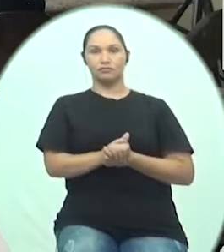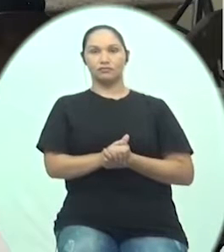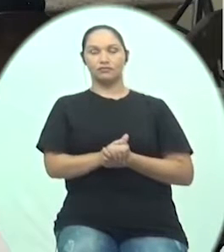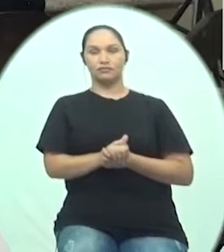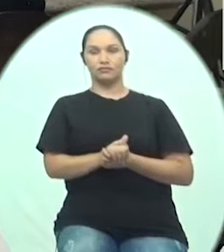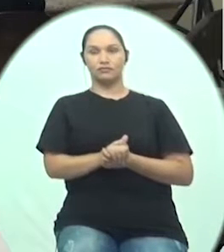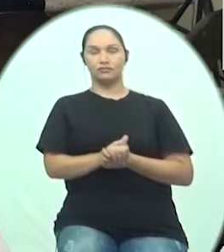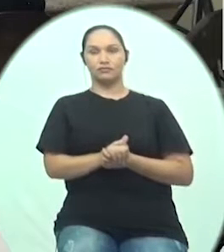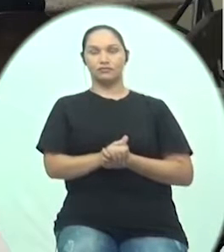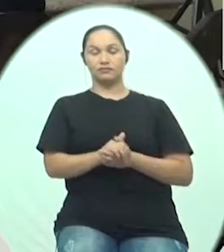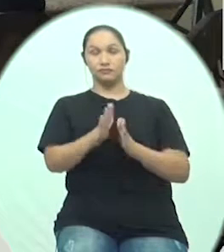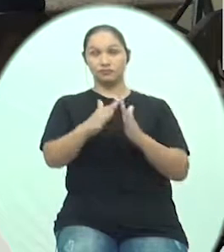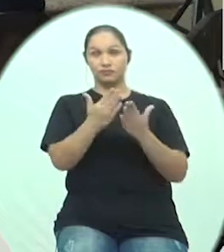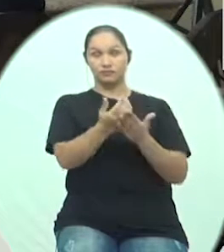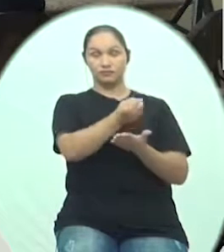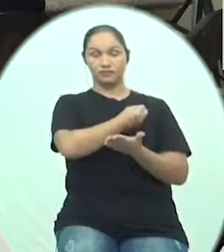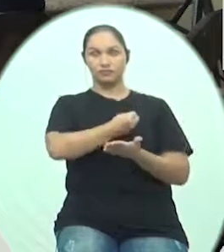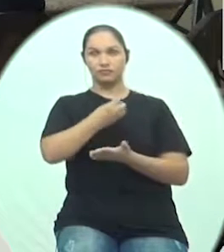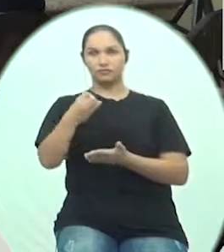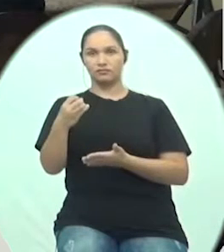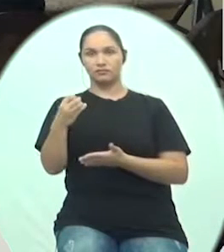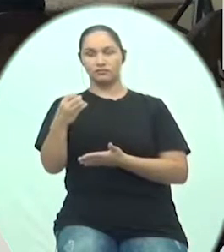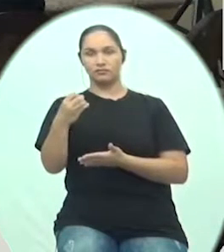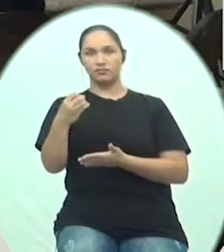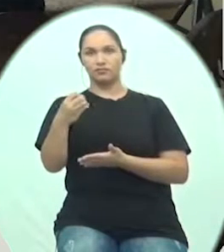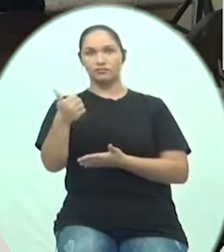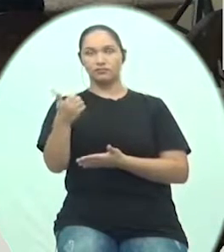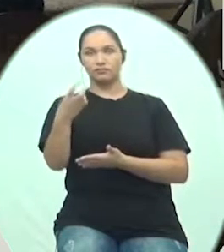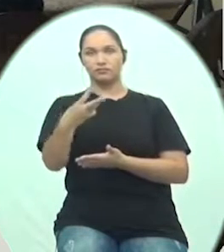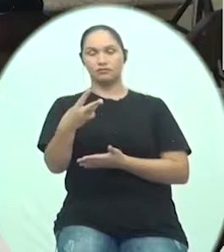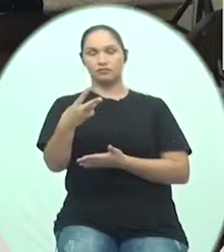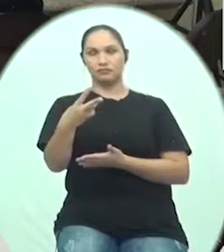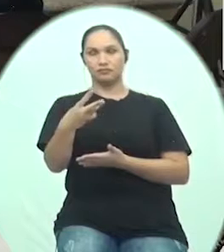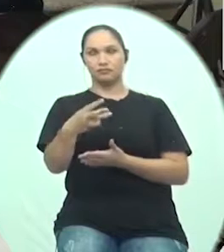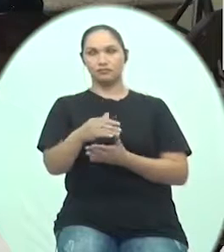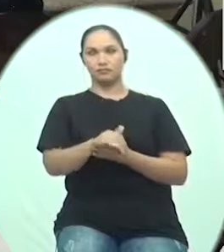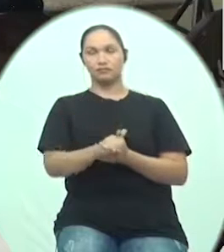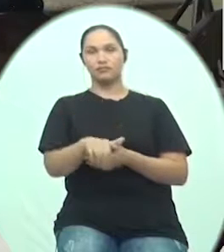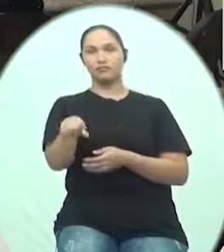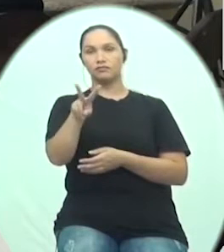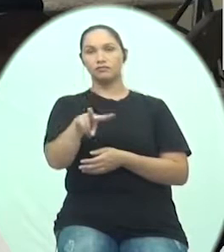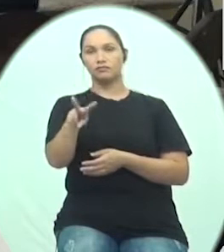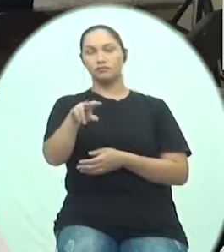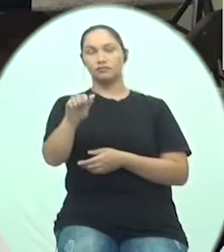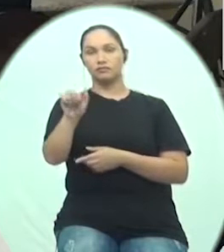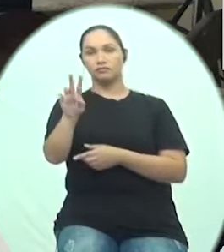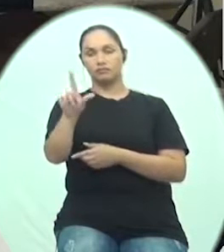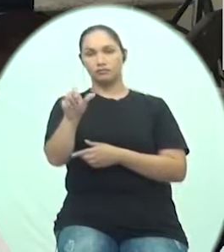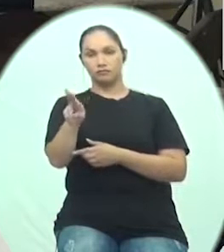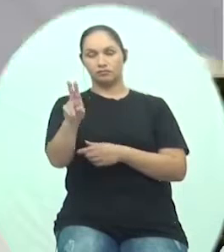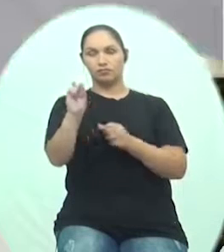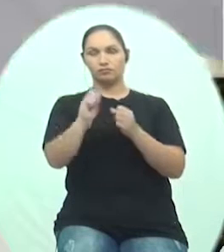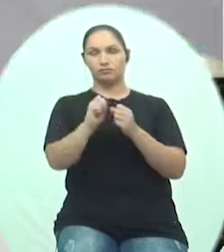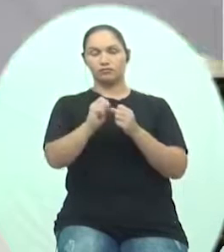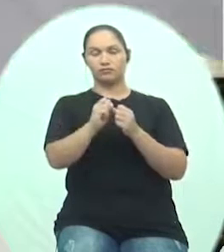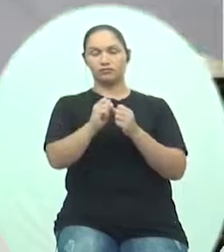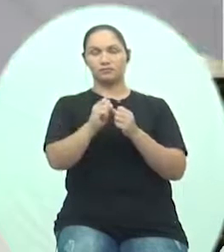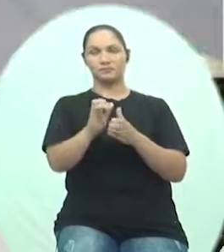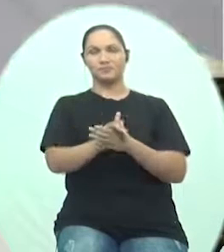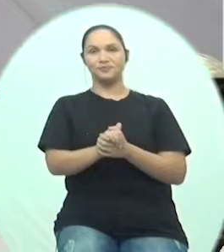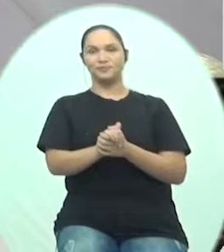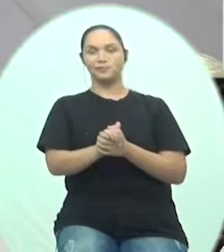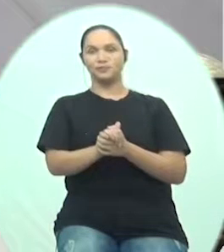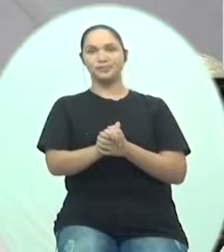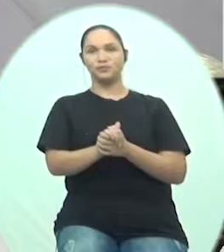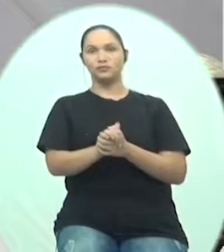unanimidade requerimento número 03/2020 autor vereador arleu da Silveira assunto